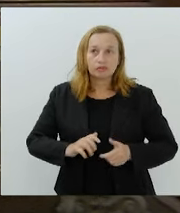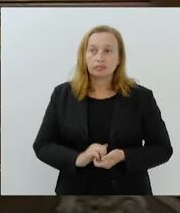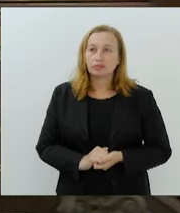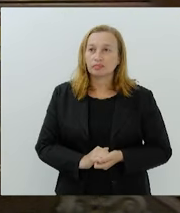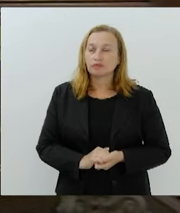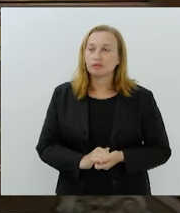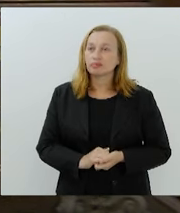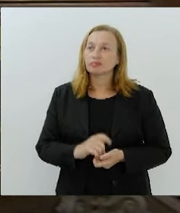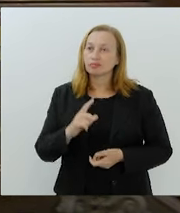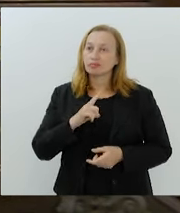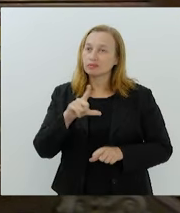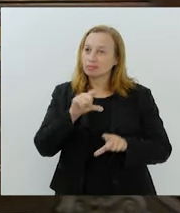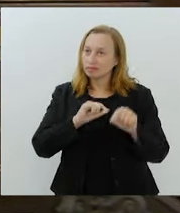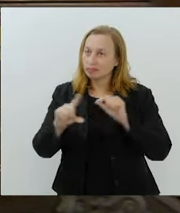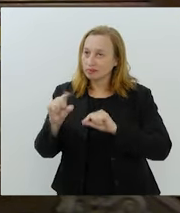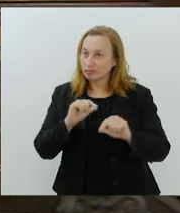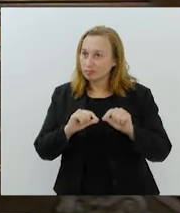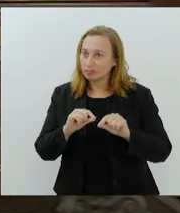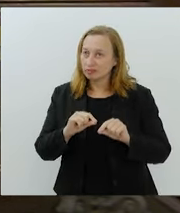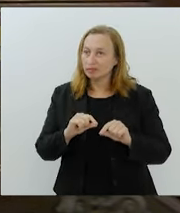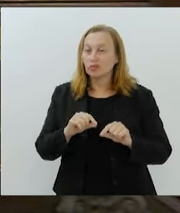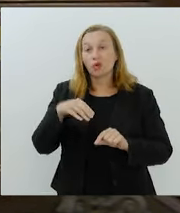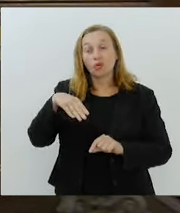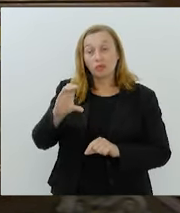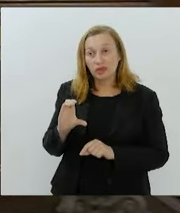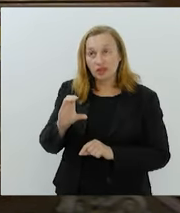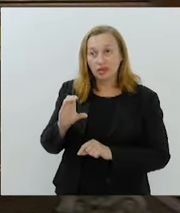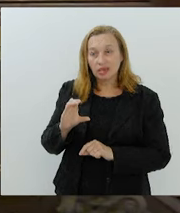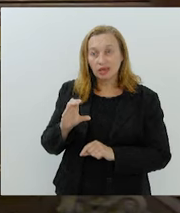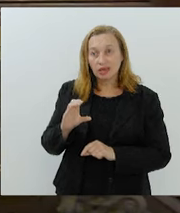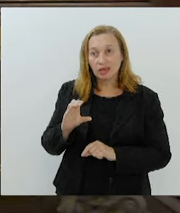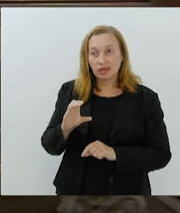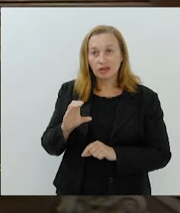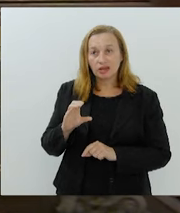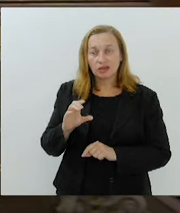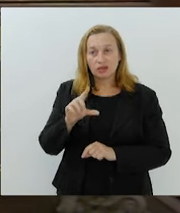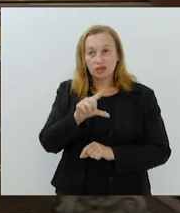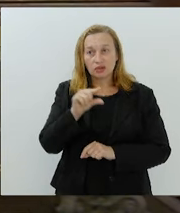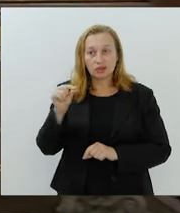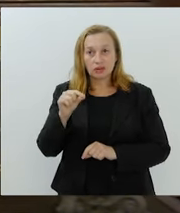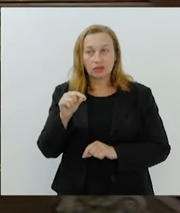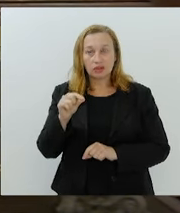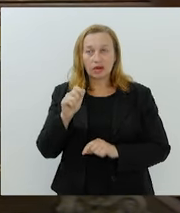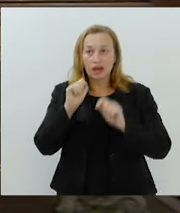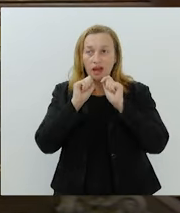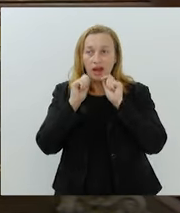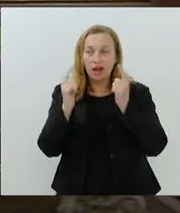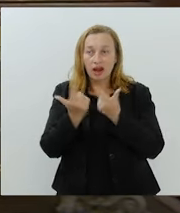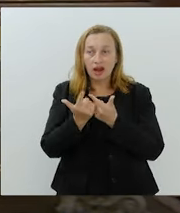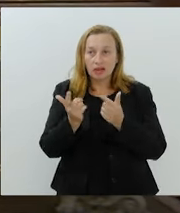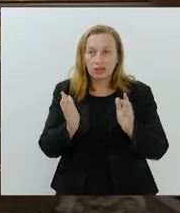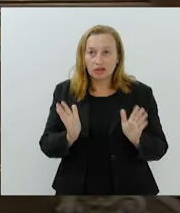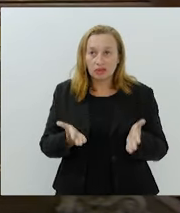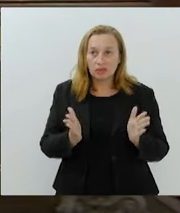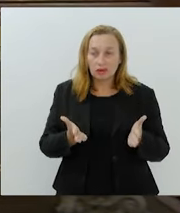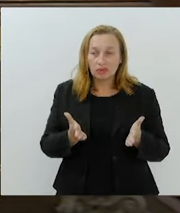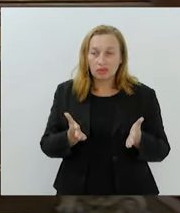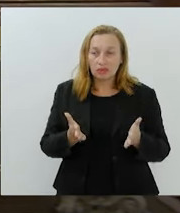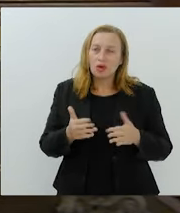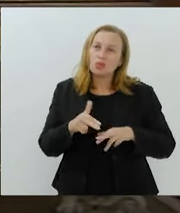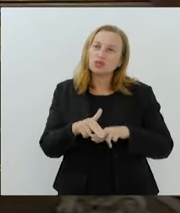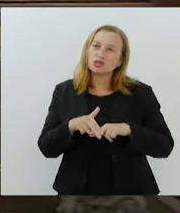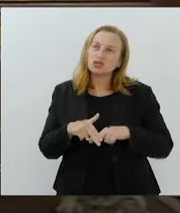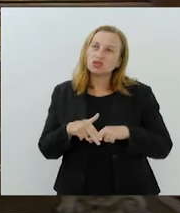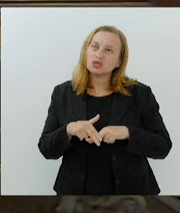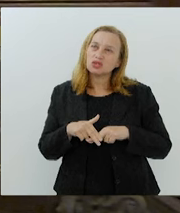a opção, o MIC preferia, me permita dizer, a Alerj atual, por uma questão até de